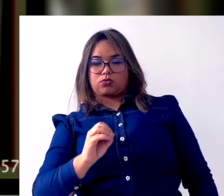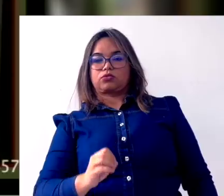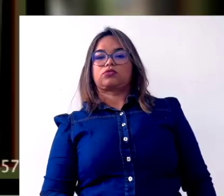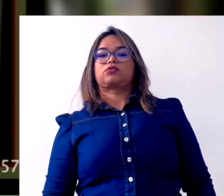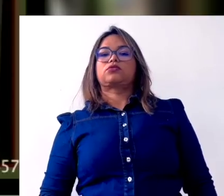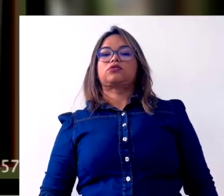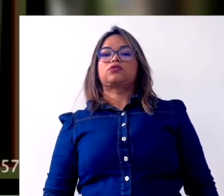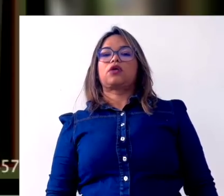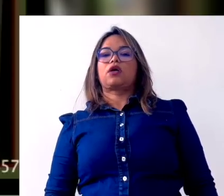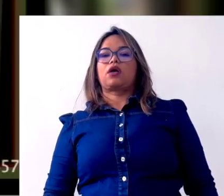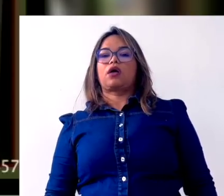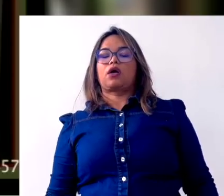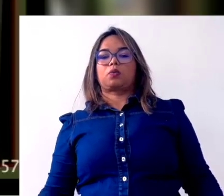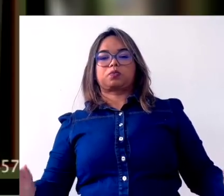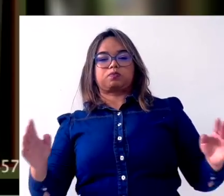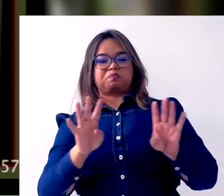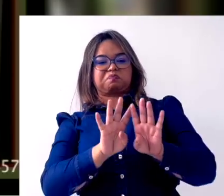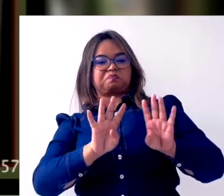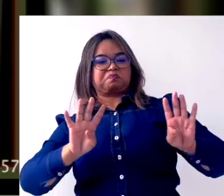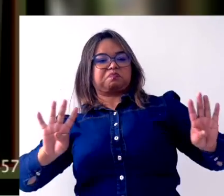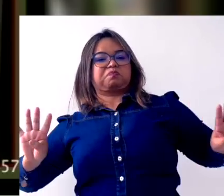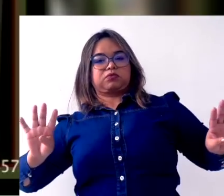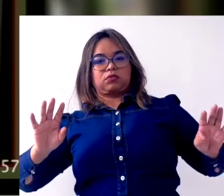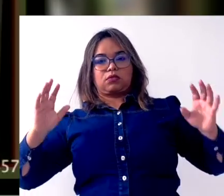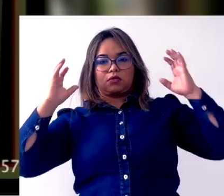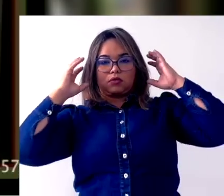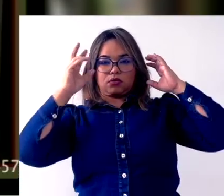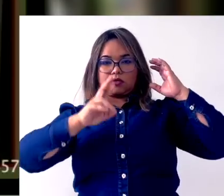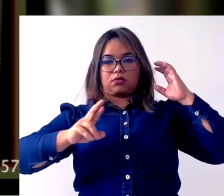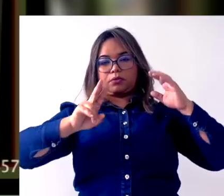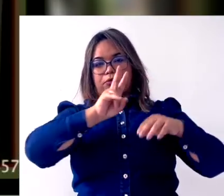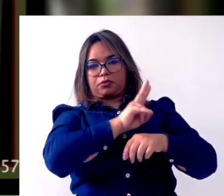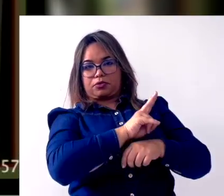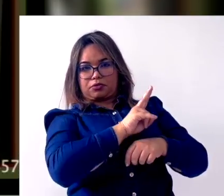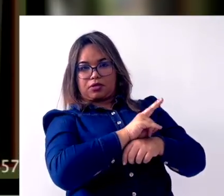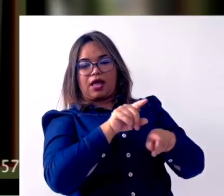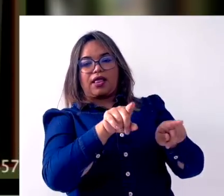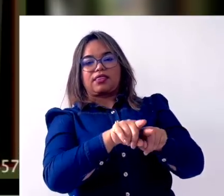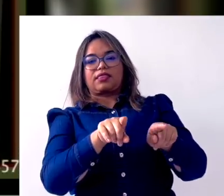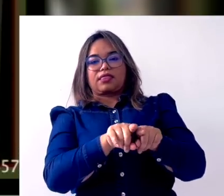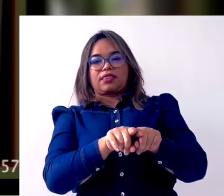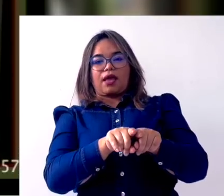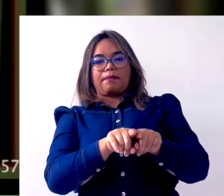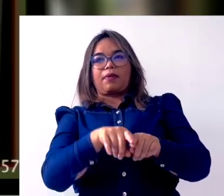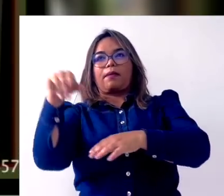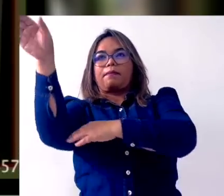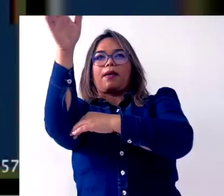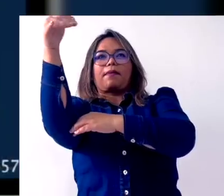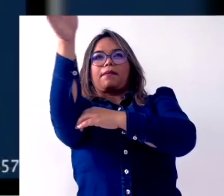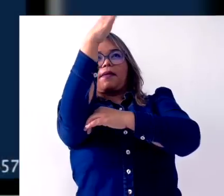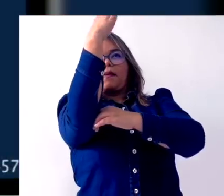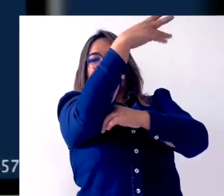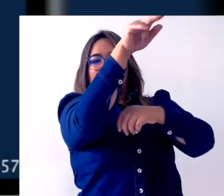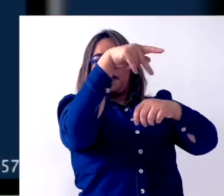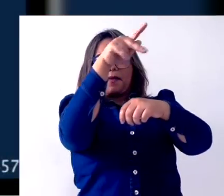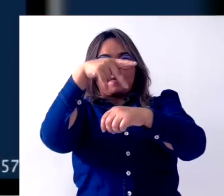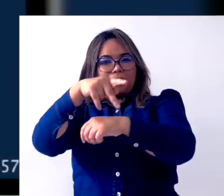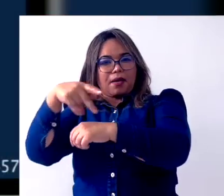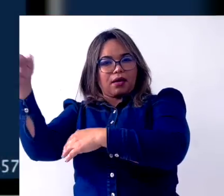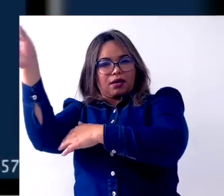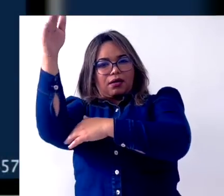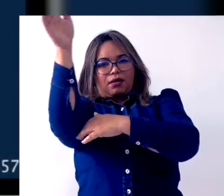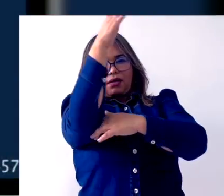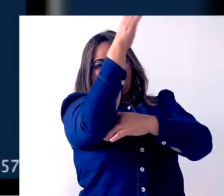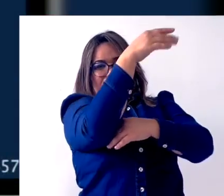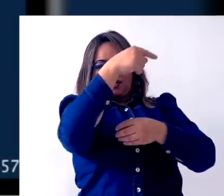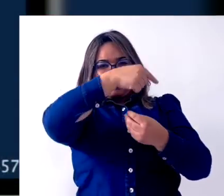igreja. Aqui você vê o Papa com todas as bandeiras das nações ao redor dele. Será possível que as nações fiquem ao redor